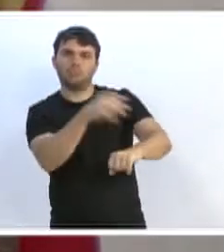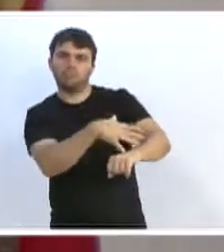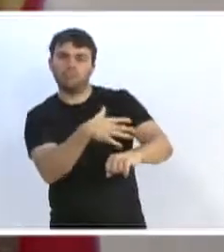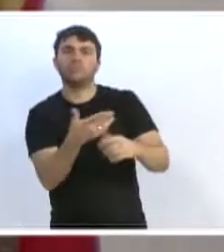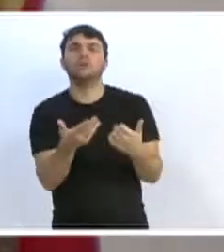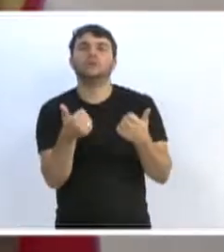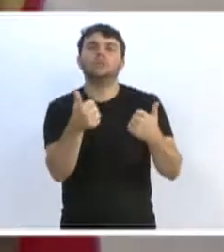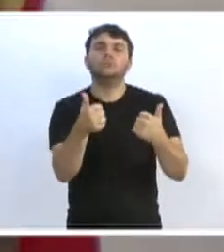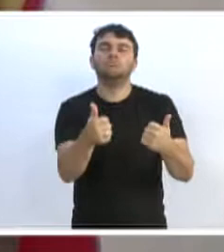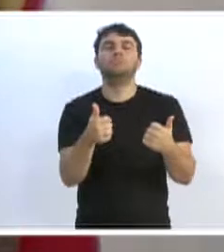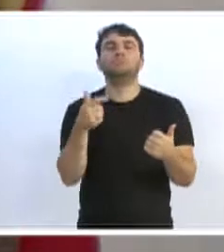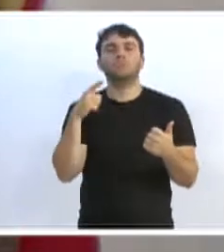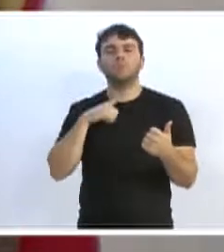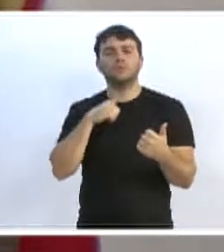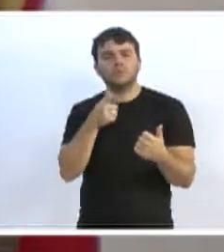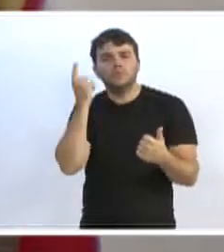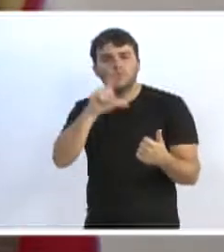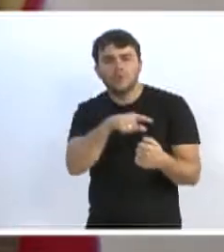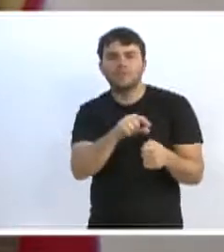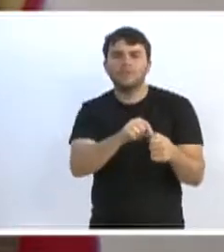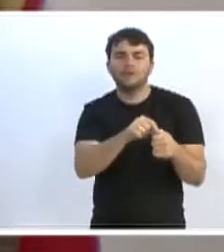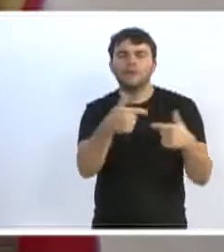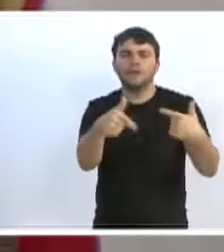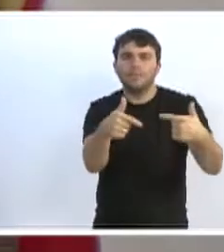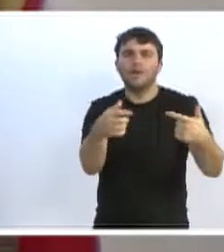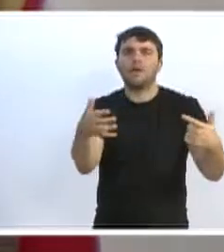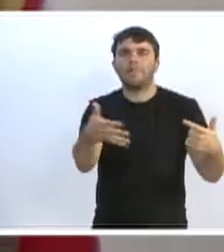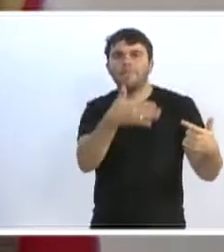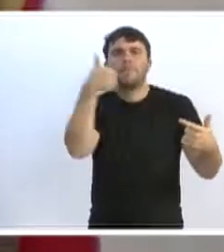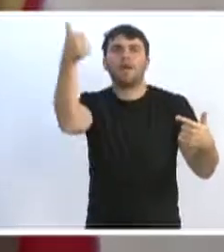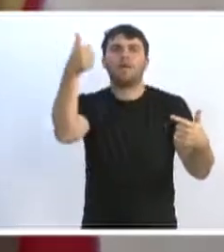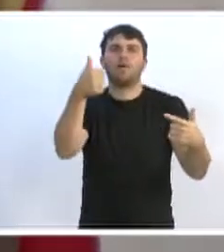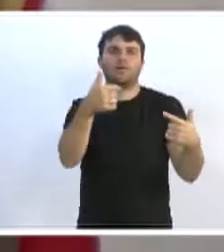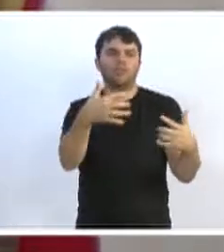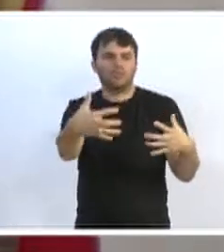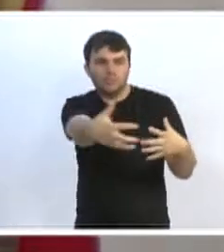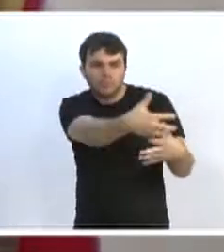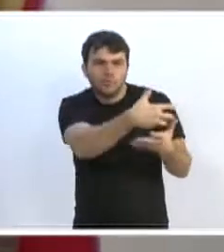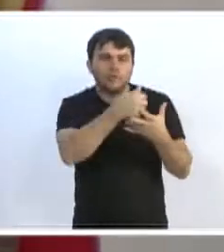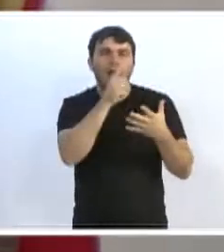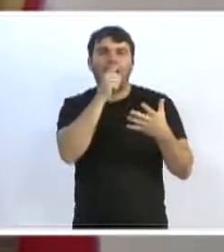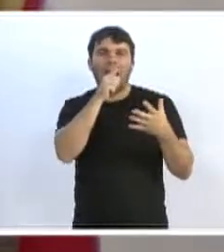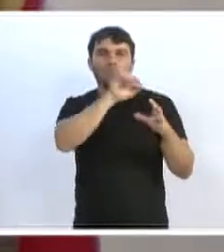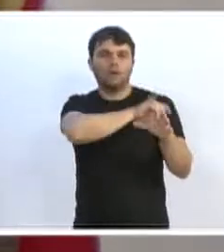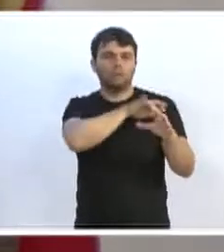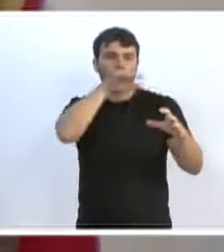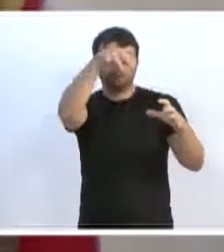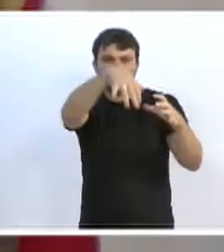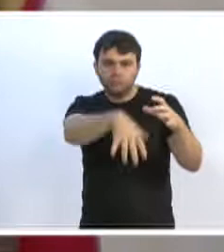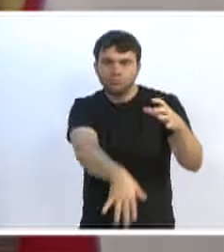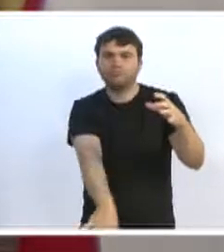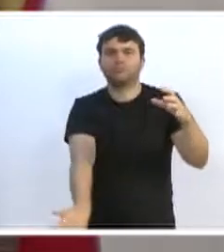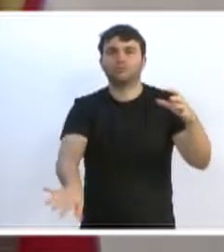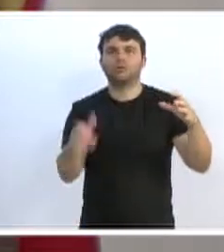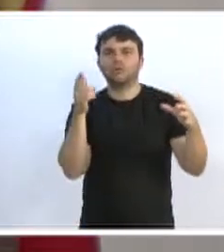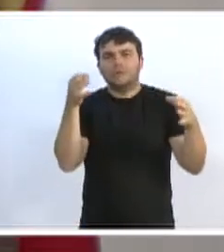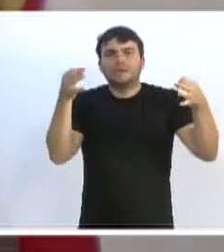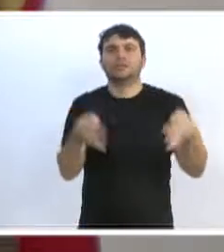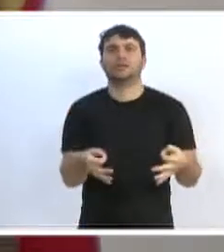estar fazendo, né, vereador Becker, um trabalho nela para poder coletar a água dessas transversais. Nós também, já num primeiro